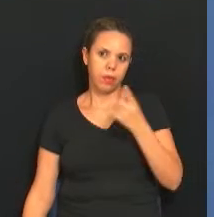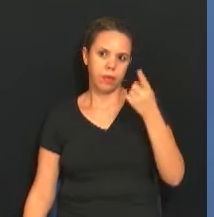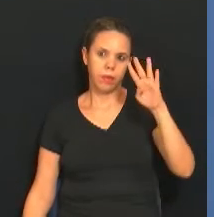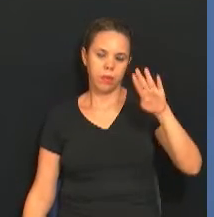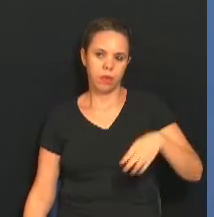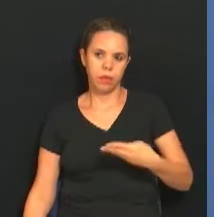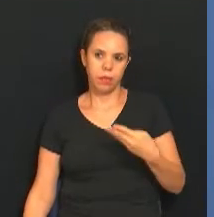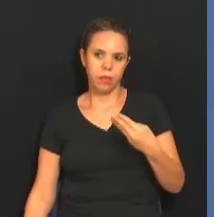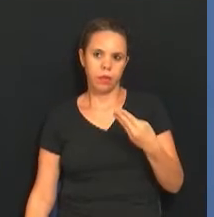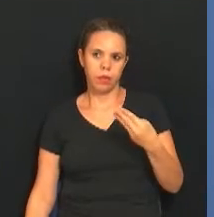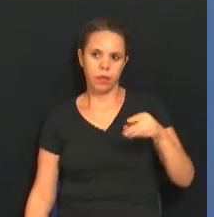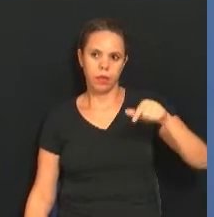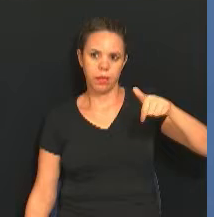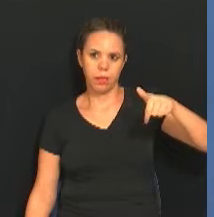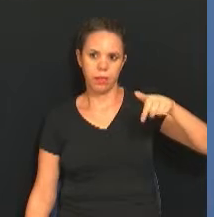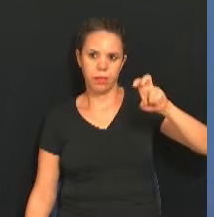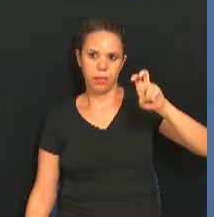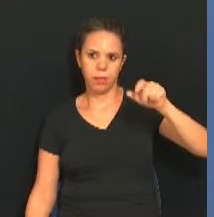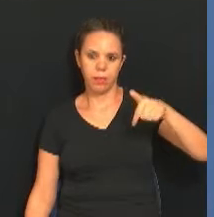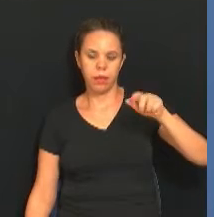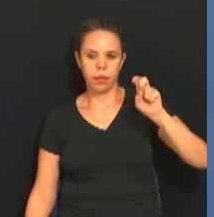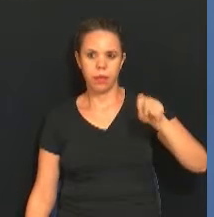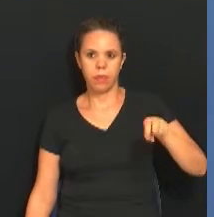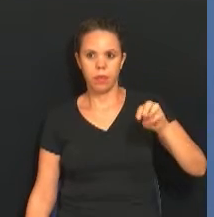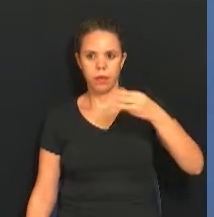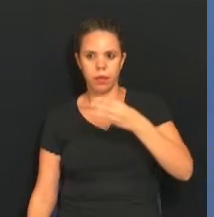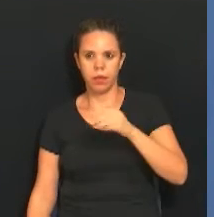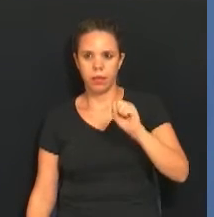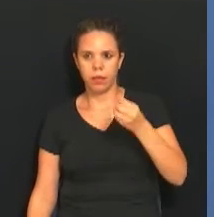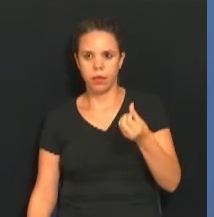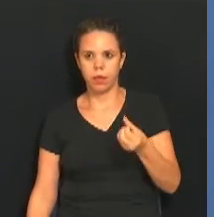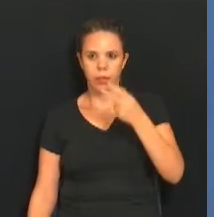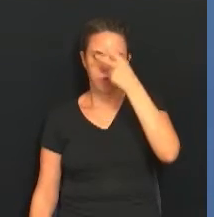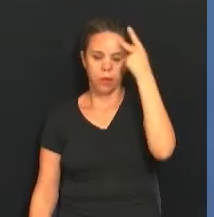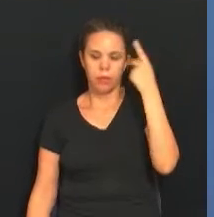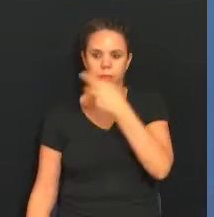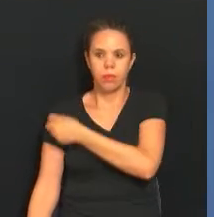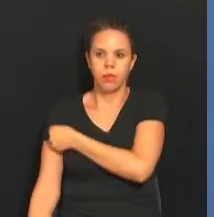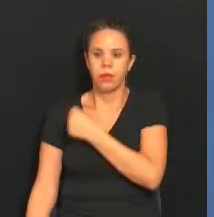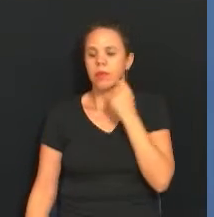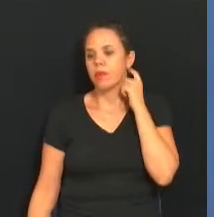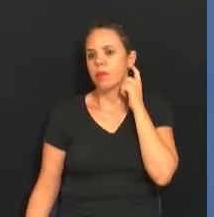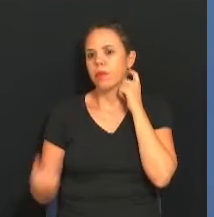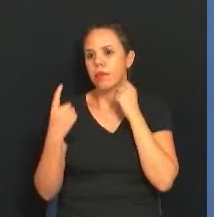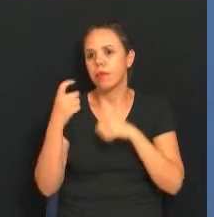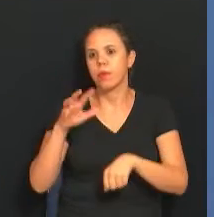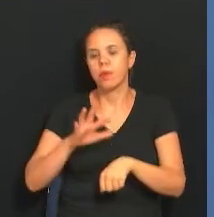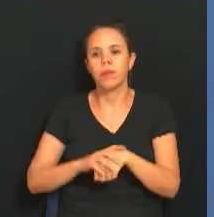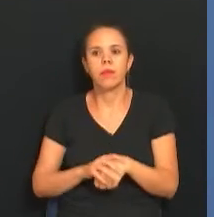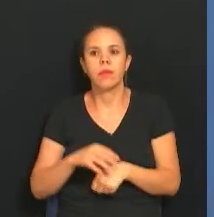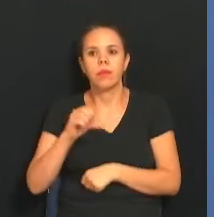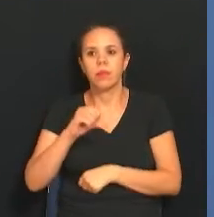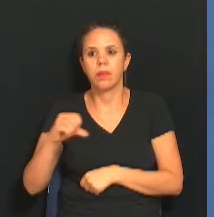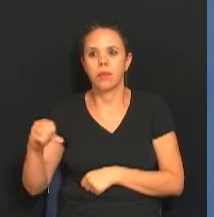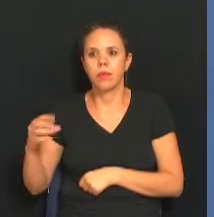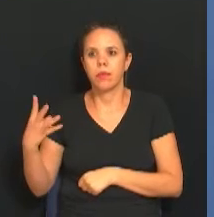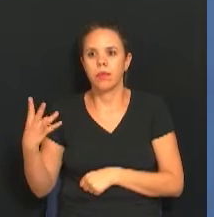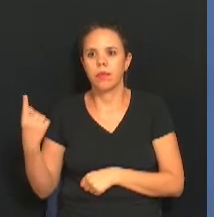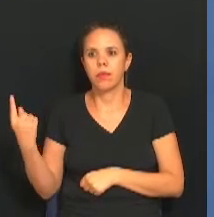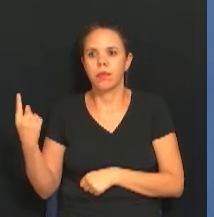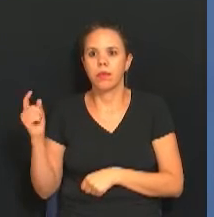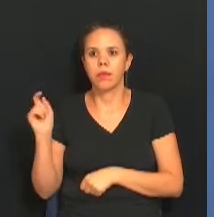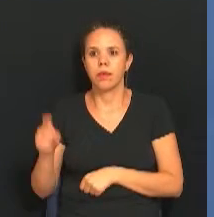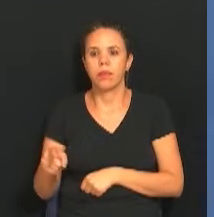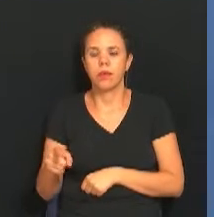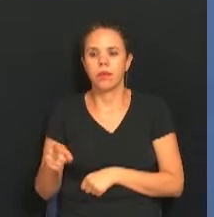milhão 57380 e seis pessoas já organizadas com uma dose desses 941